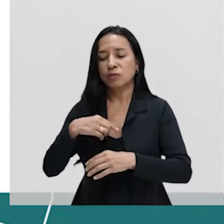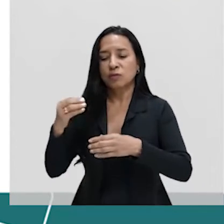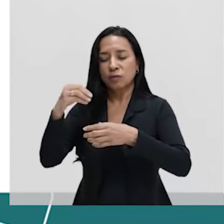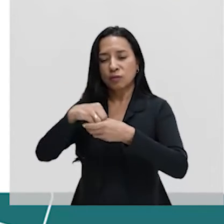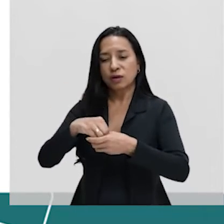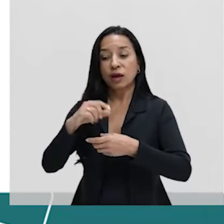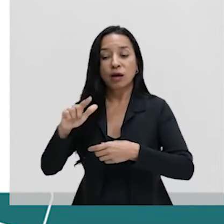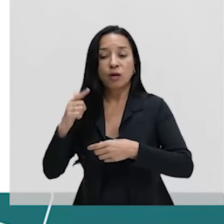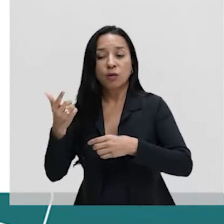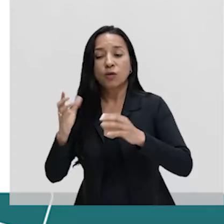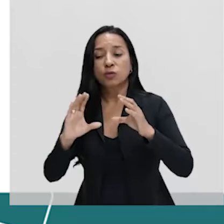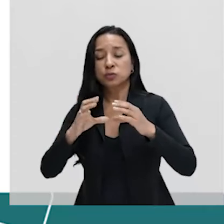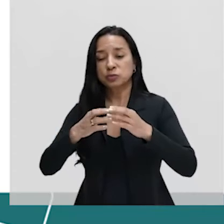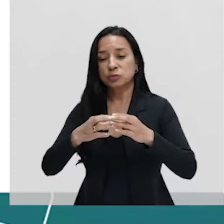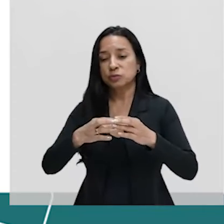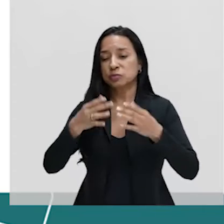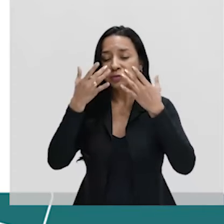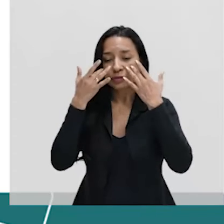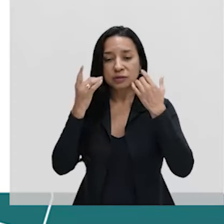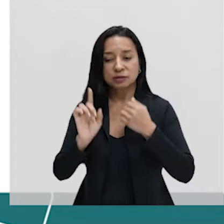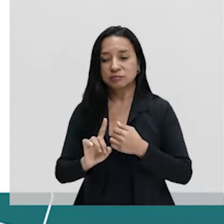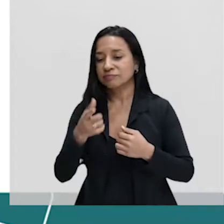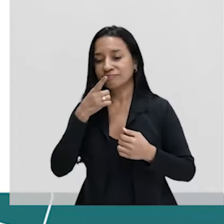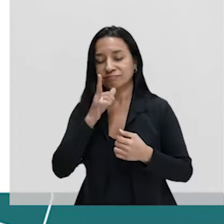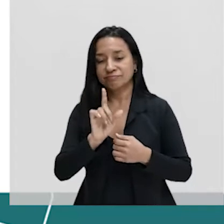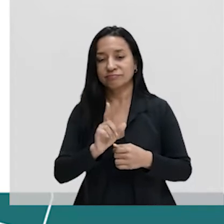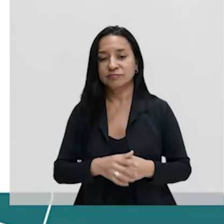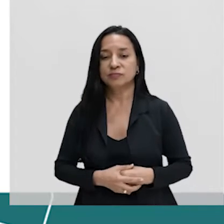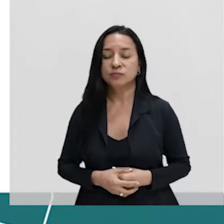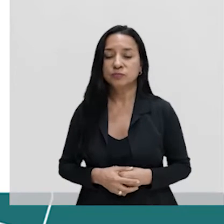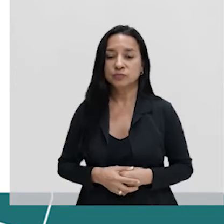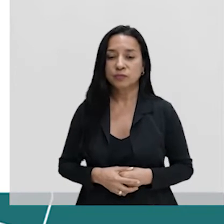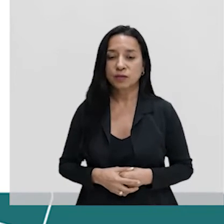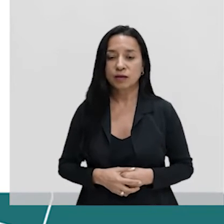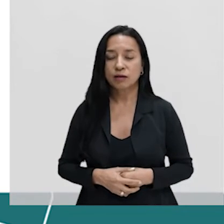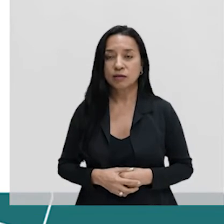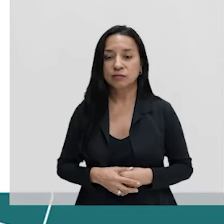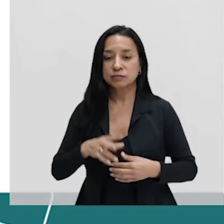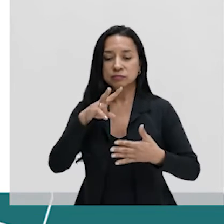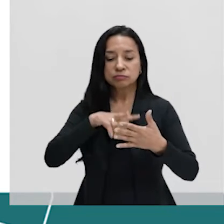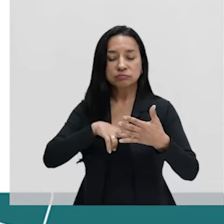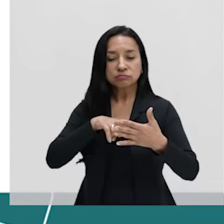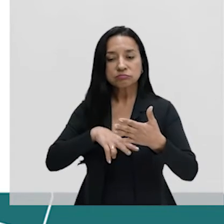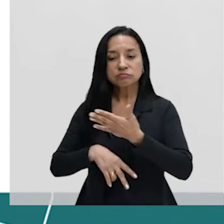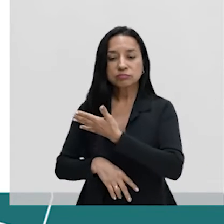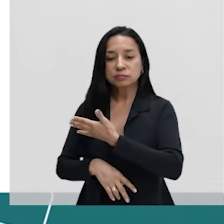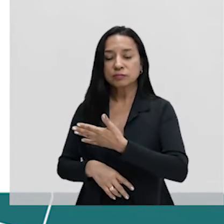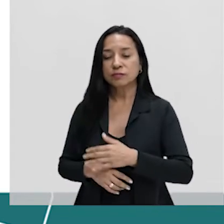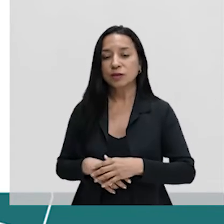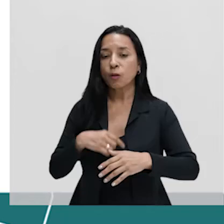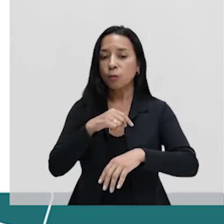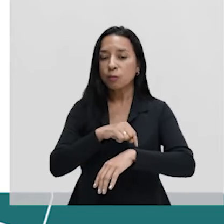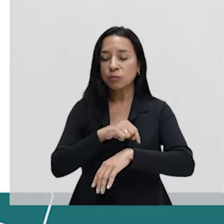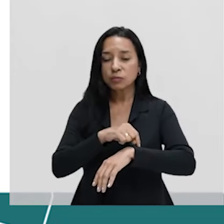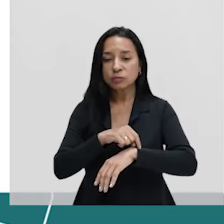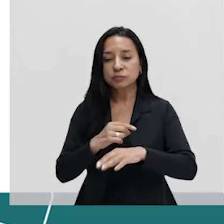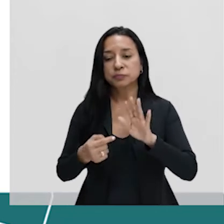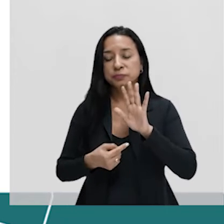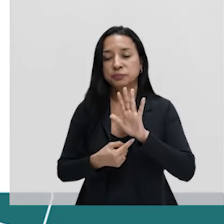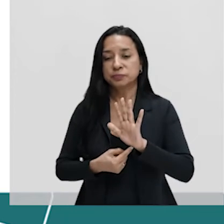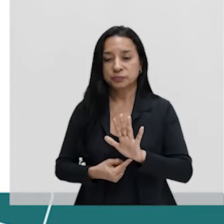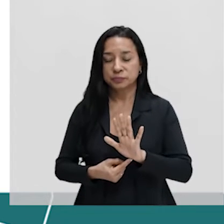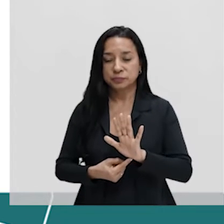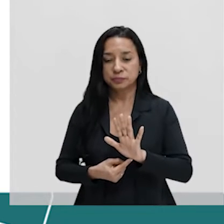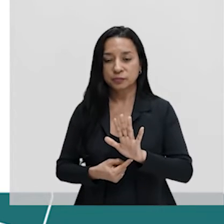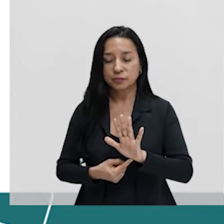até agora ficou só no papel. Né? Eu vou citar aqui alguns, porque o nosso tempo está acabando, alguns itens